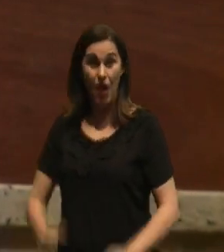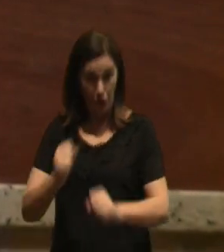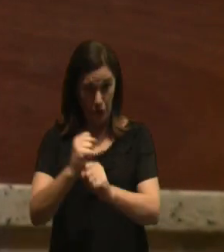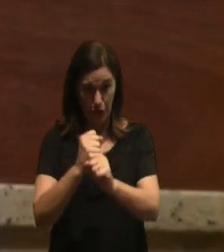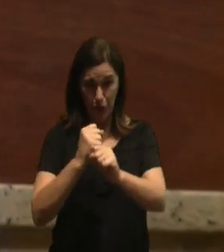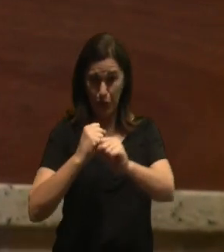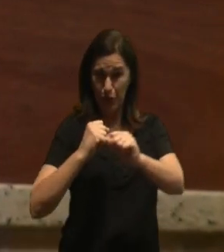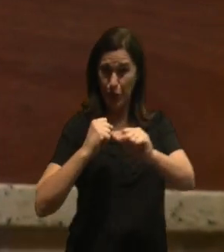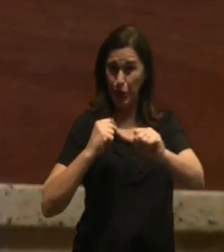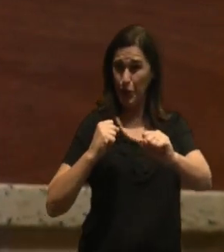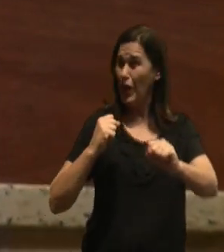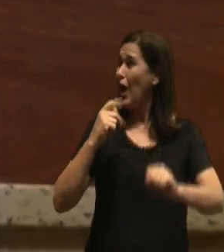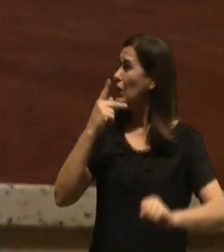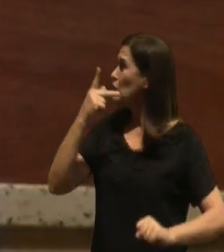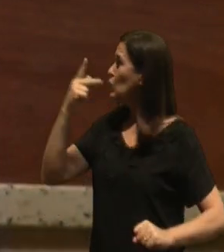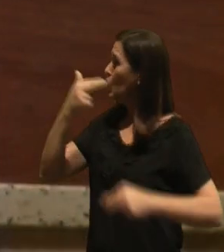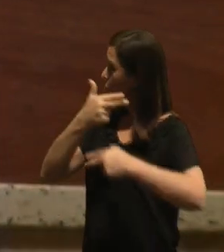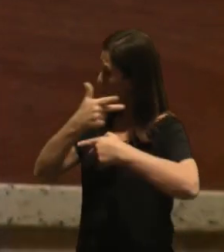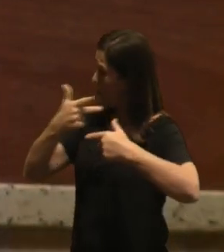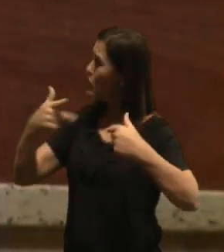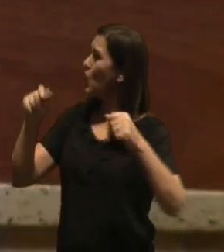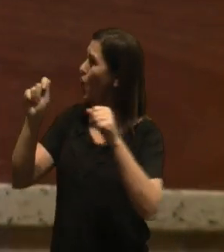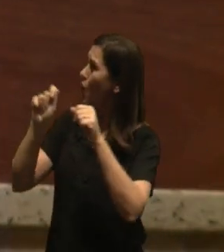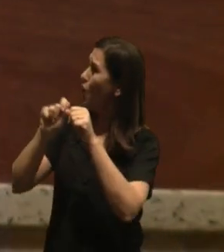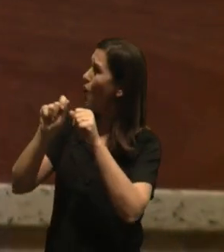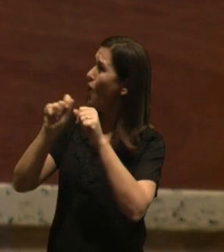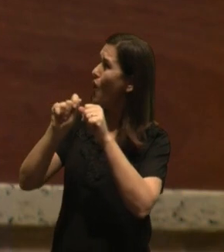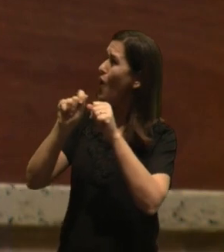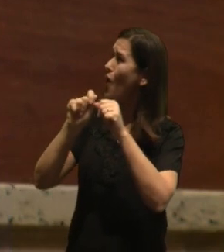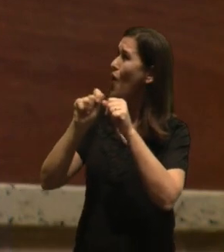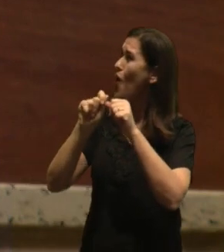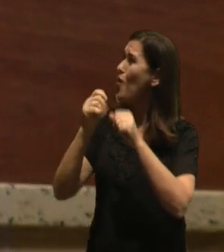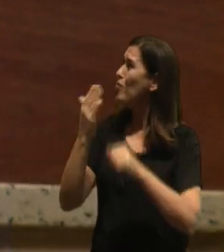Grandes são as Tuas